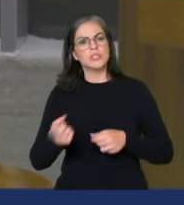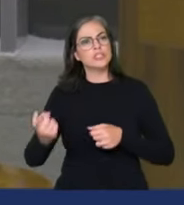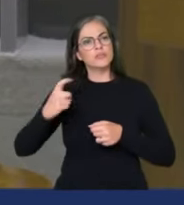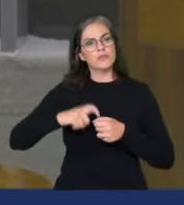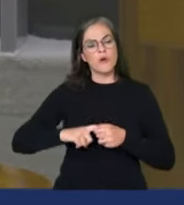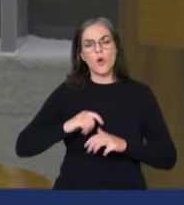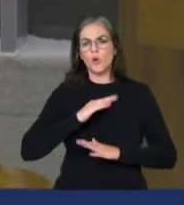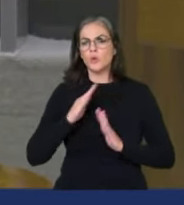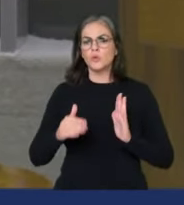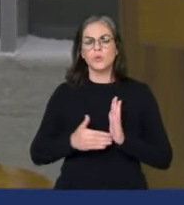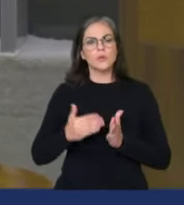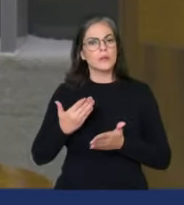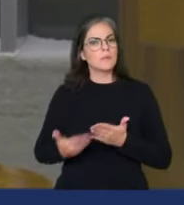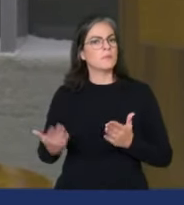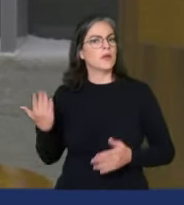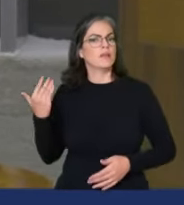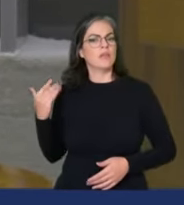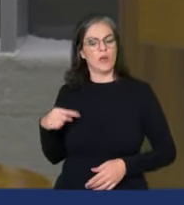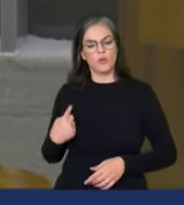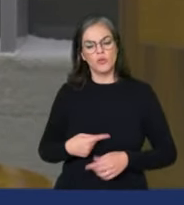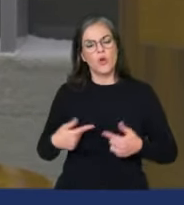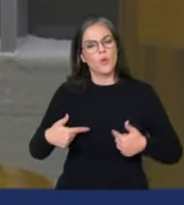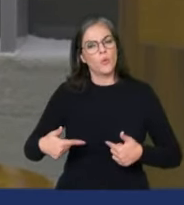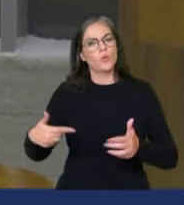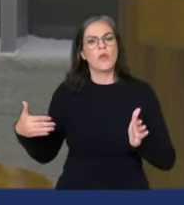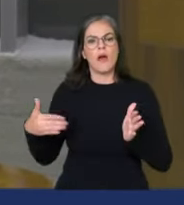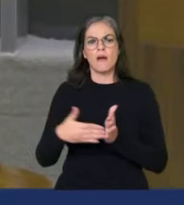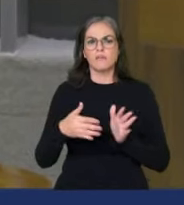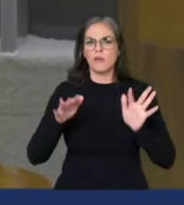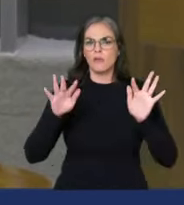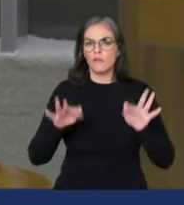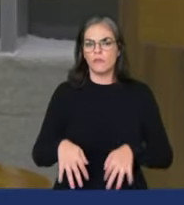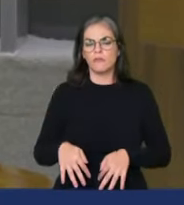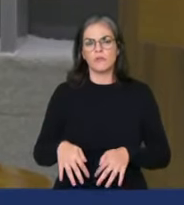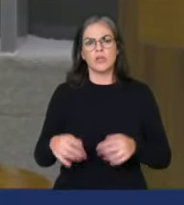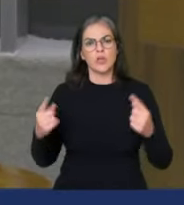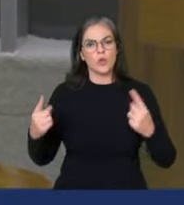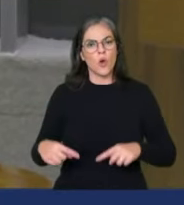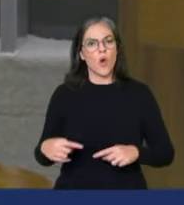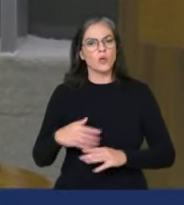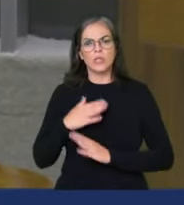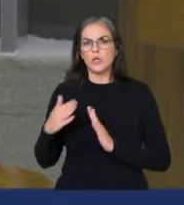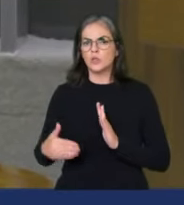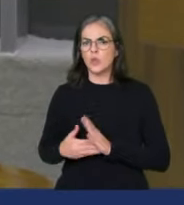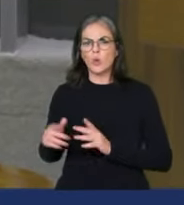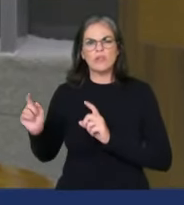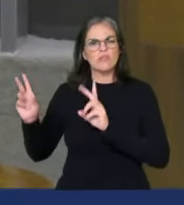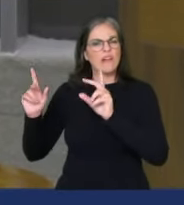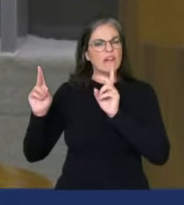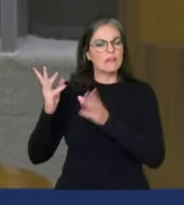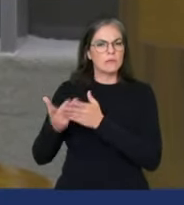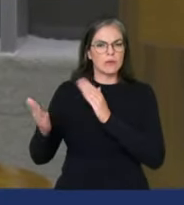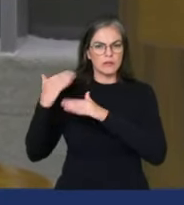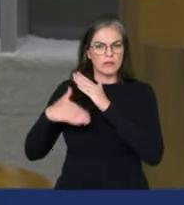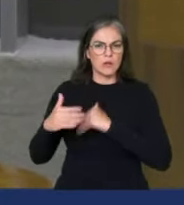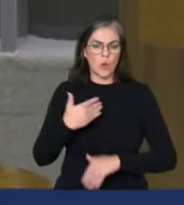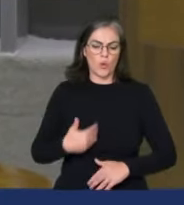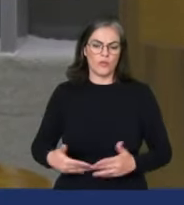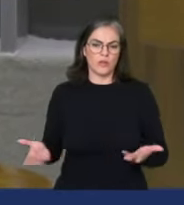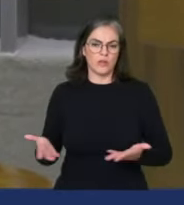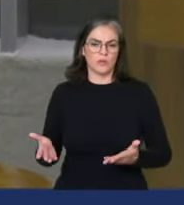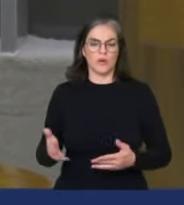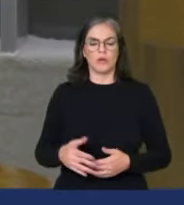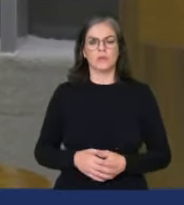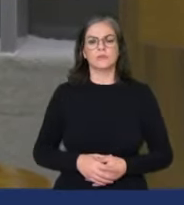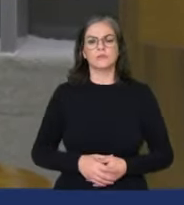foi entregue. E nós resistiremos até o final a toda essa entrega e tentativa de privatização desse governo que está em fim de feira. Vamos